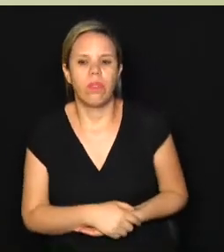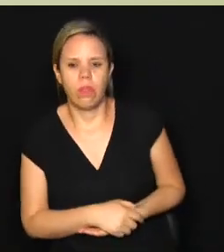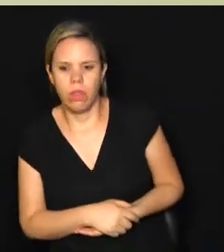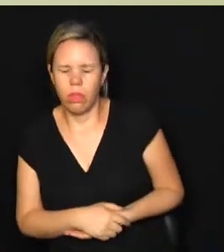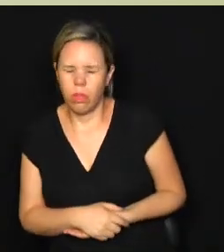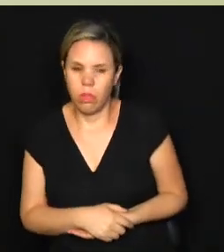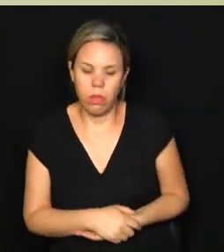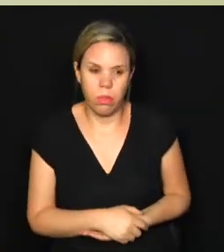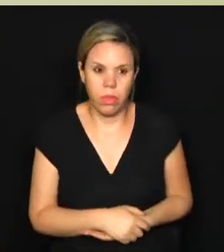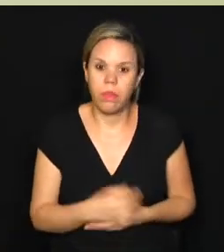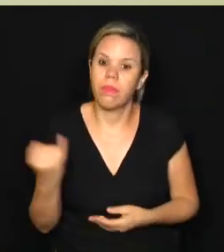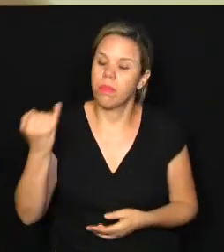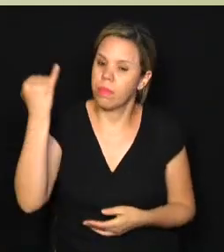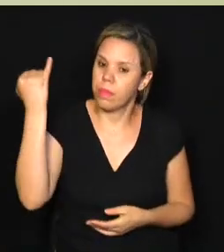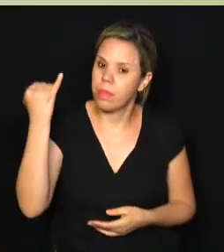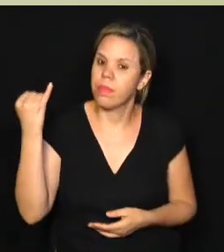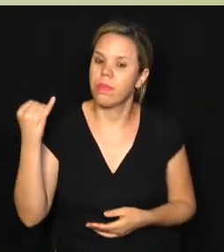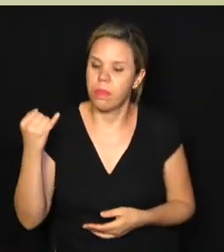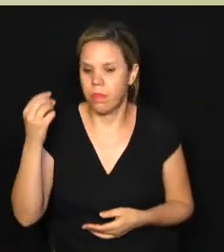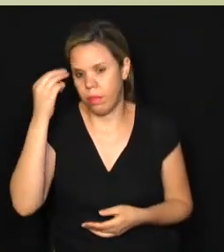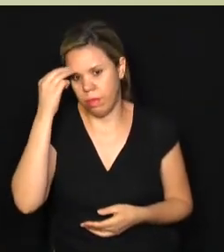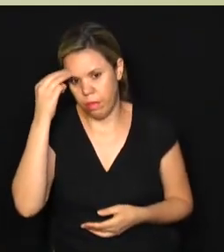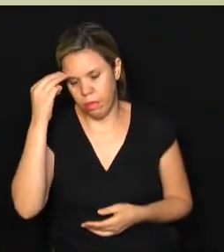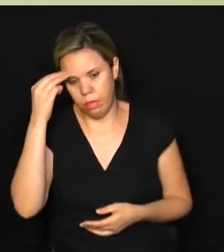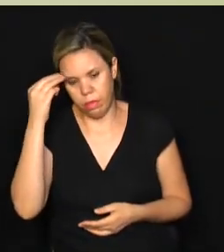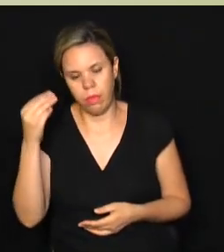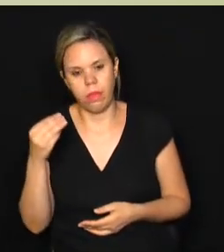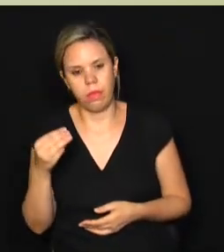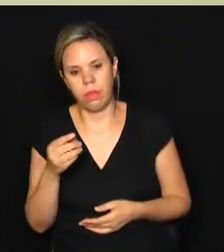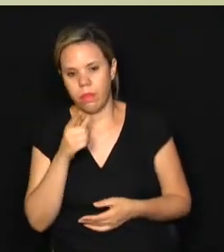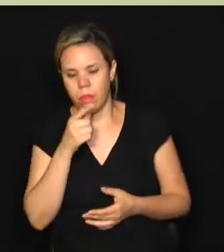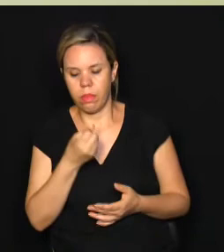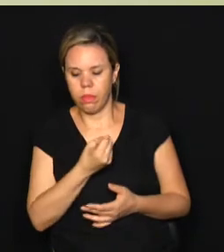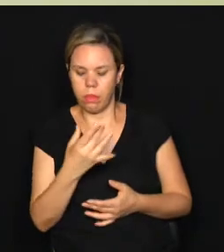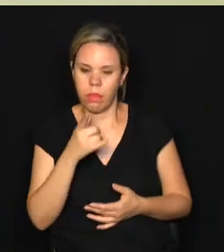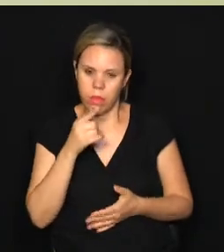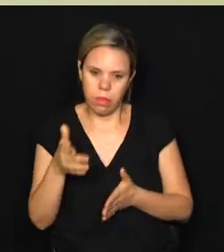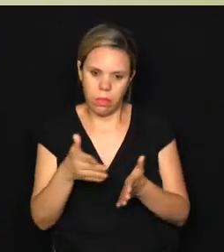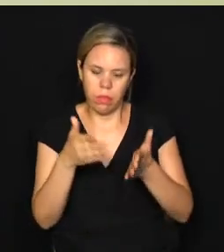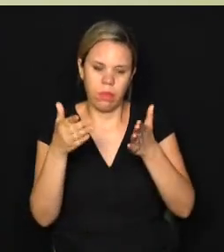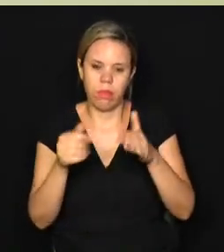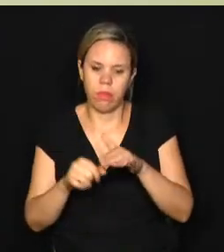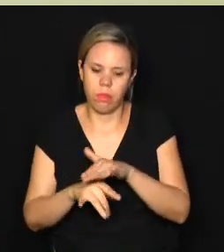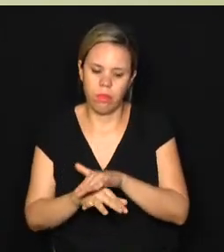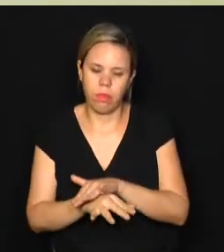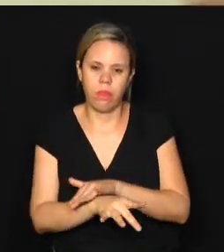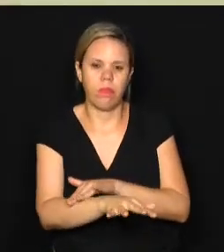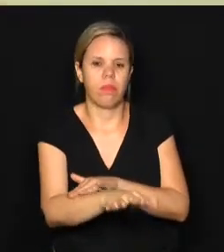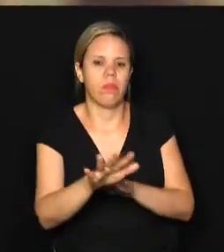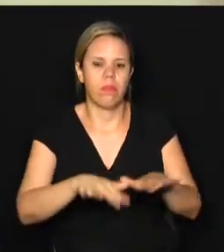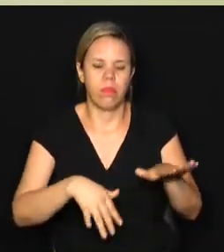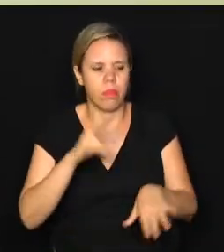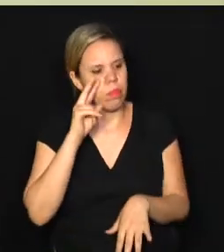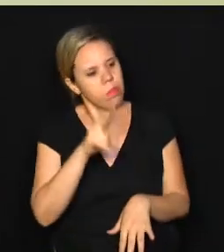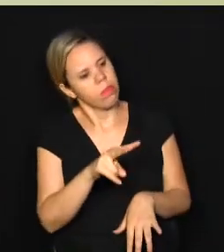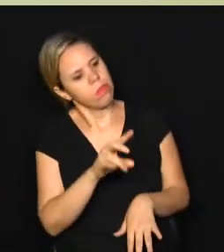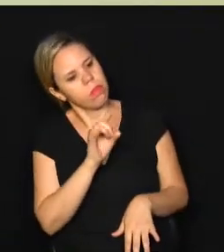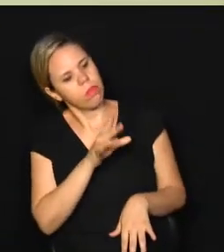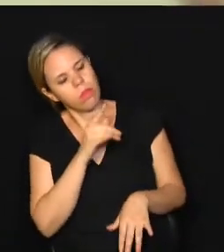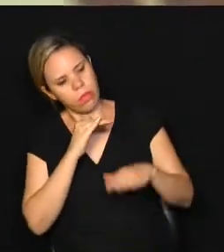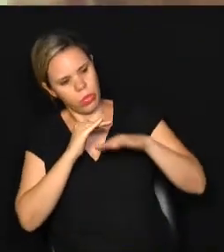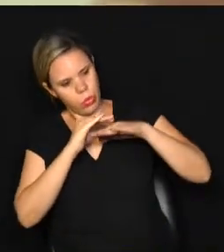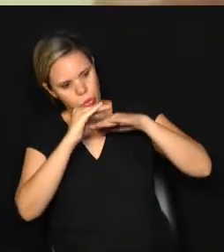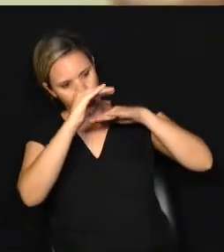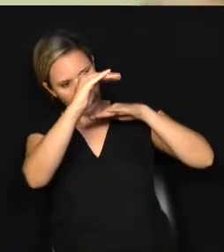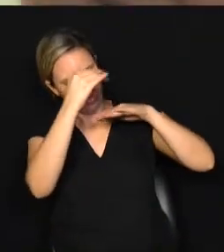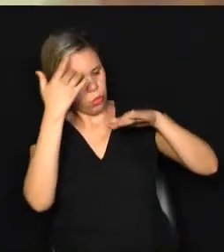Então, é importante também a gente ter em mente essa questão do ciclo hidrológico e aí do ciclo subterrâneo, porque muitas vezes a gente está olhando só na superfície, mas a